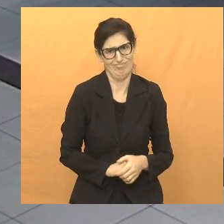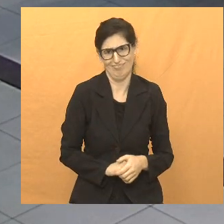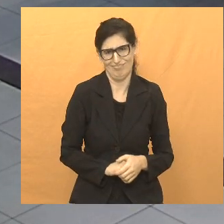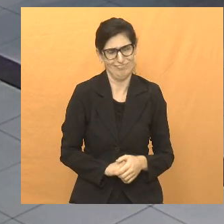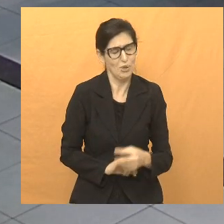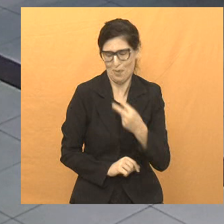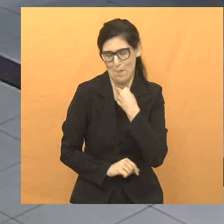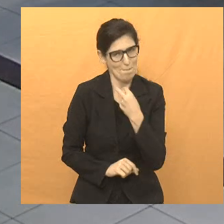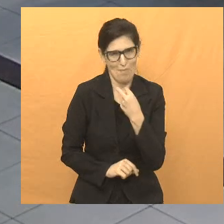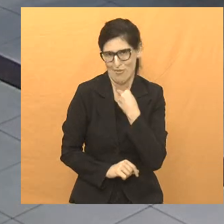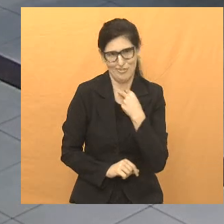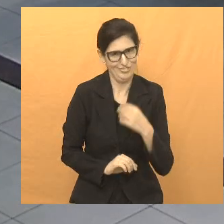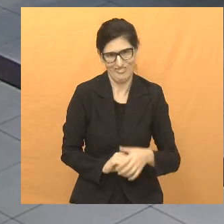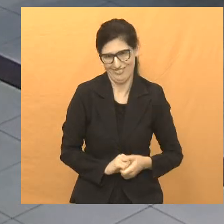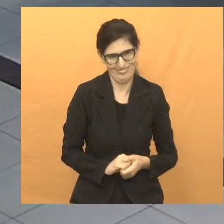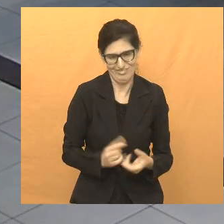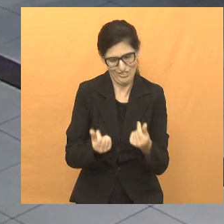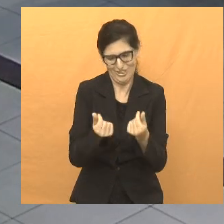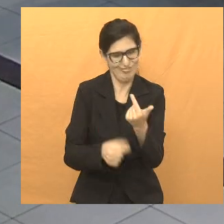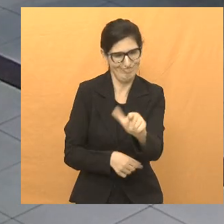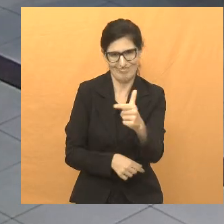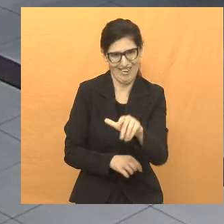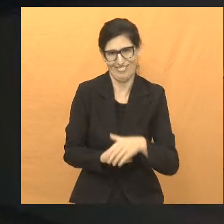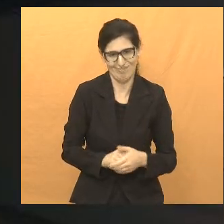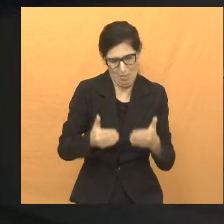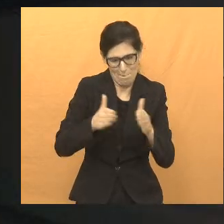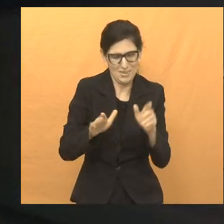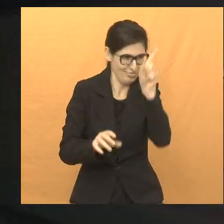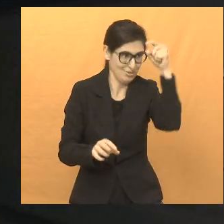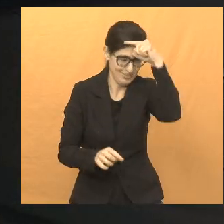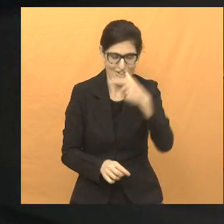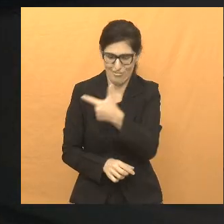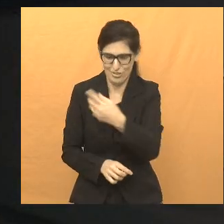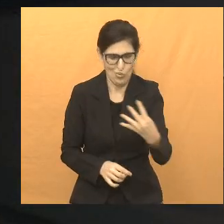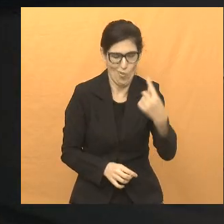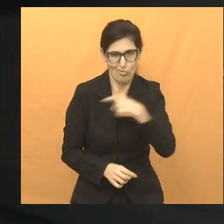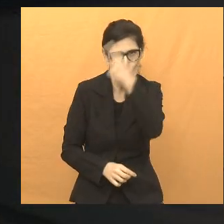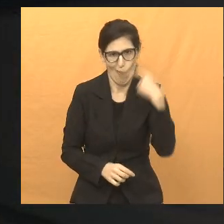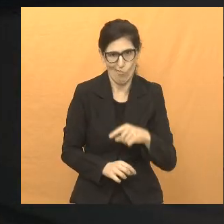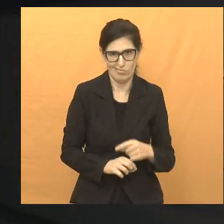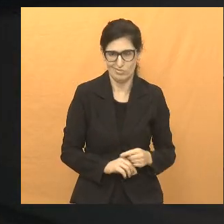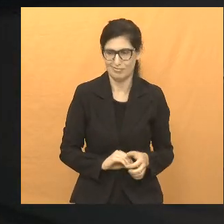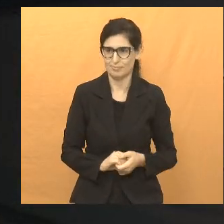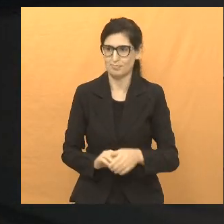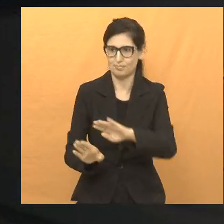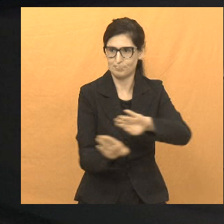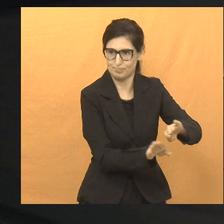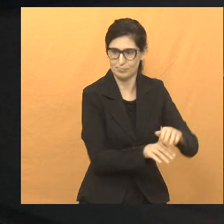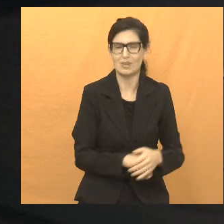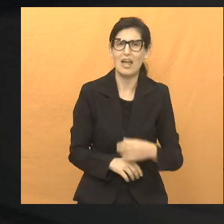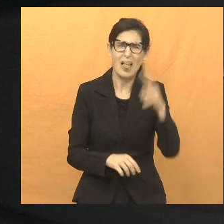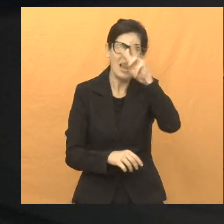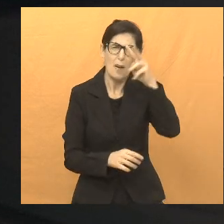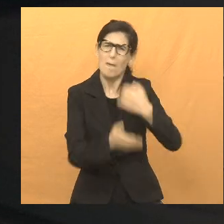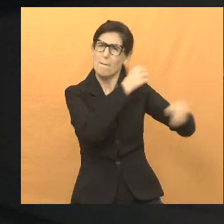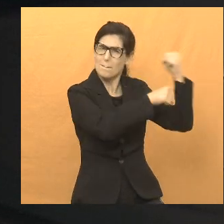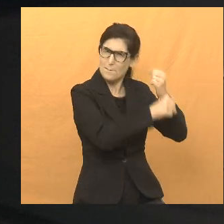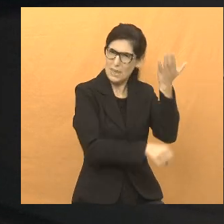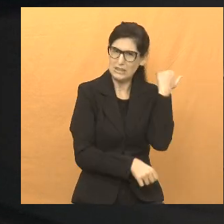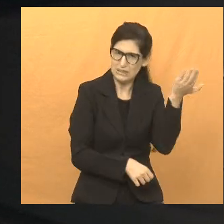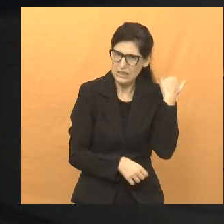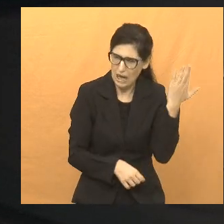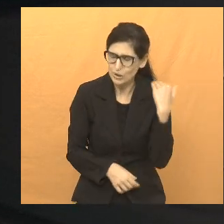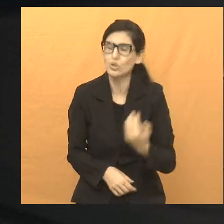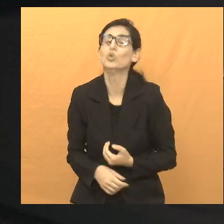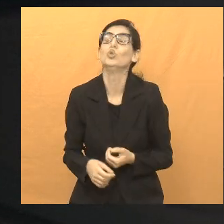quê? Antigamente, Jacareí, pelo que a gente sabe, tinha um convênio com o Chuí, né, em São